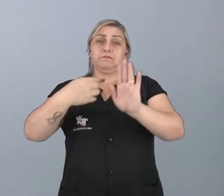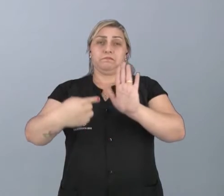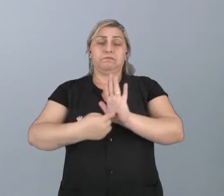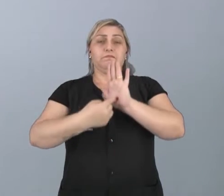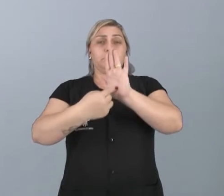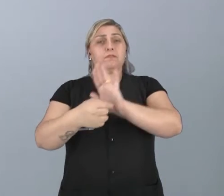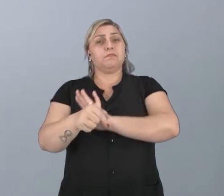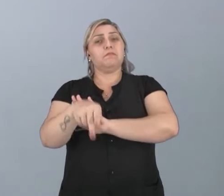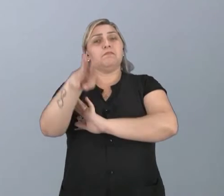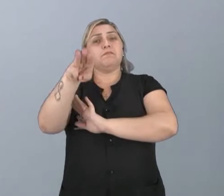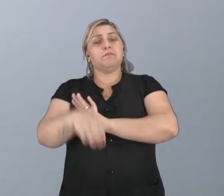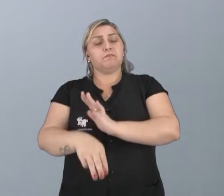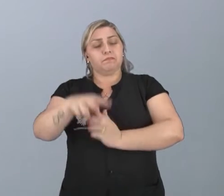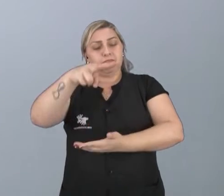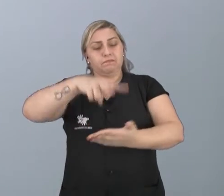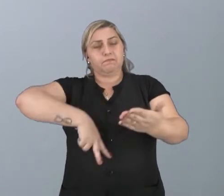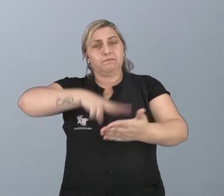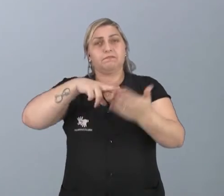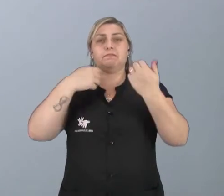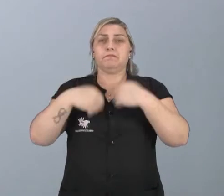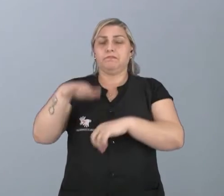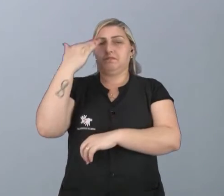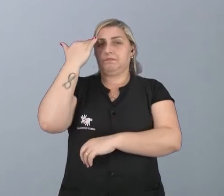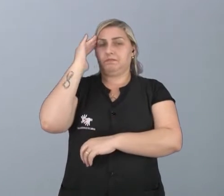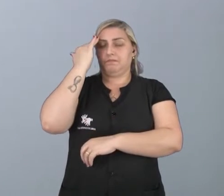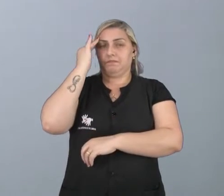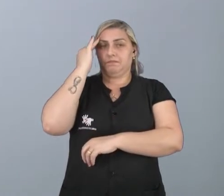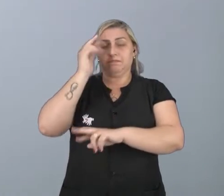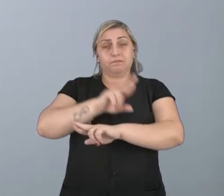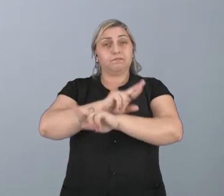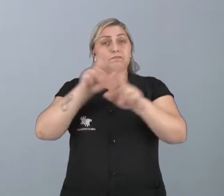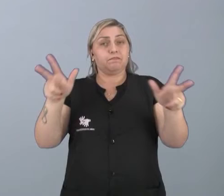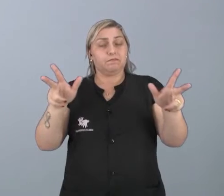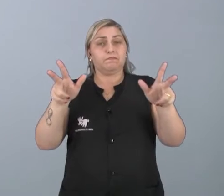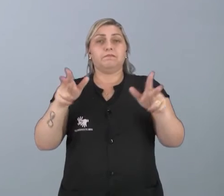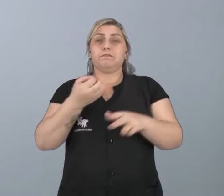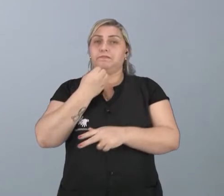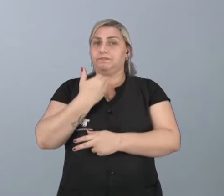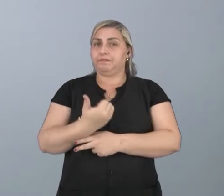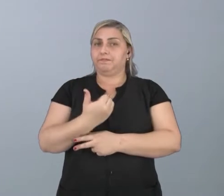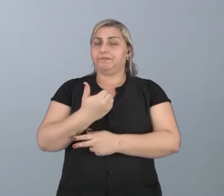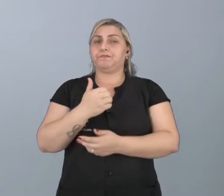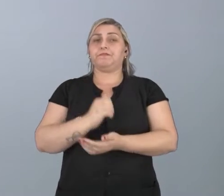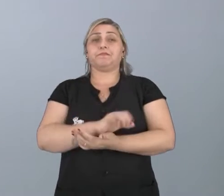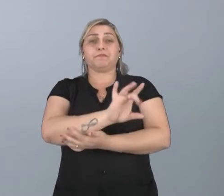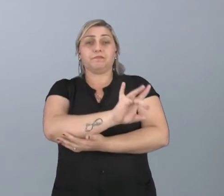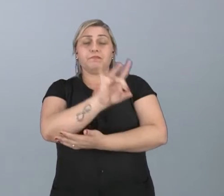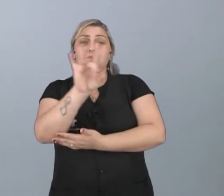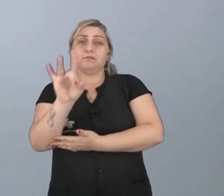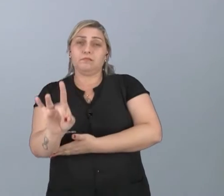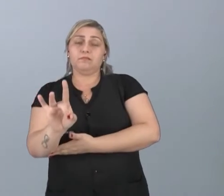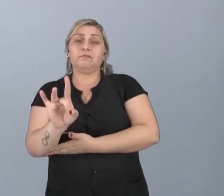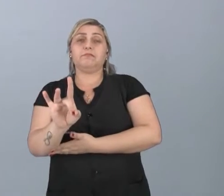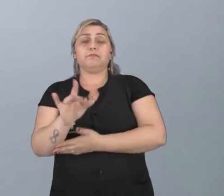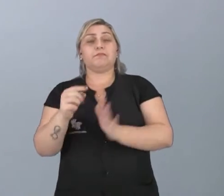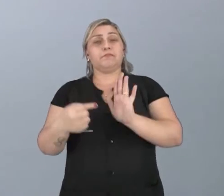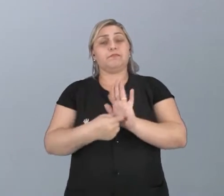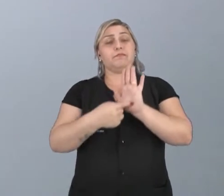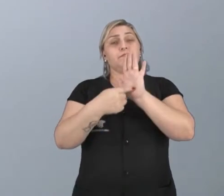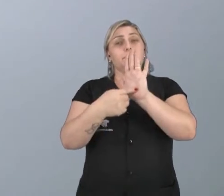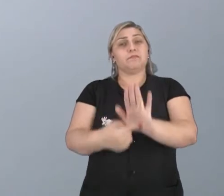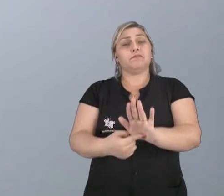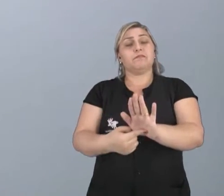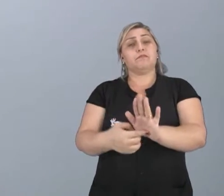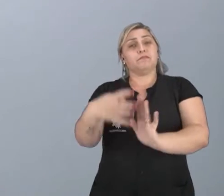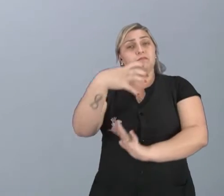quem lê, né, tem que entender isso aí, quem lê tem que saber diferenciar, tá bom? E cada uma vai revelar